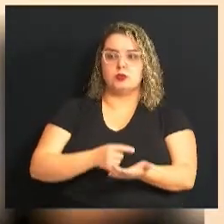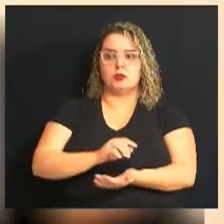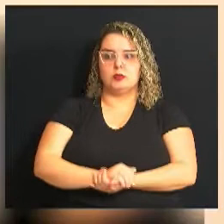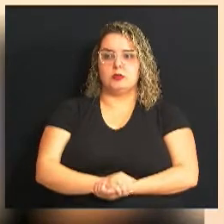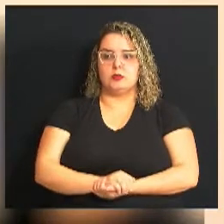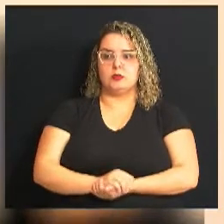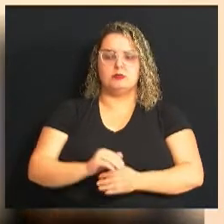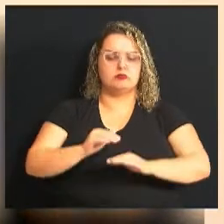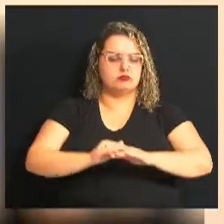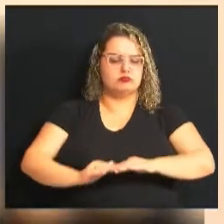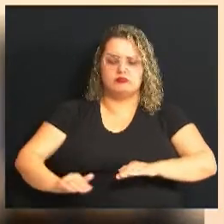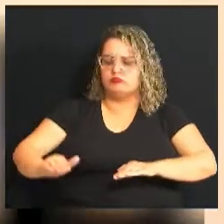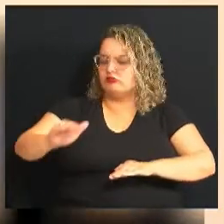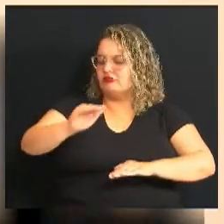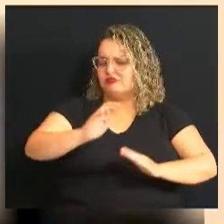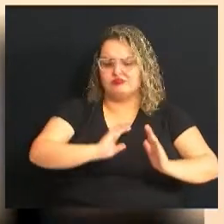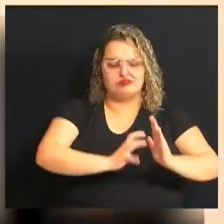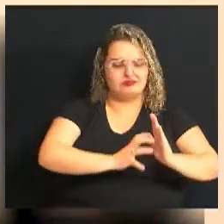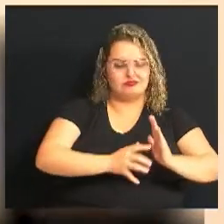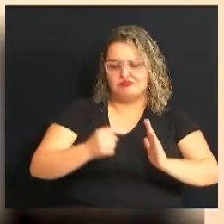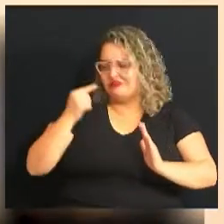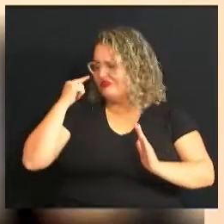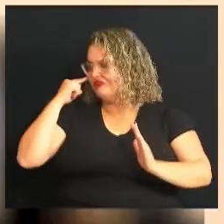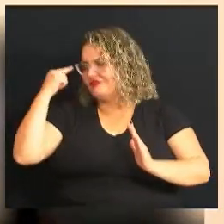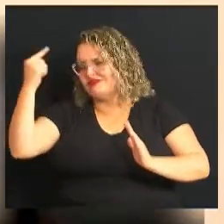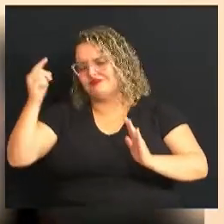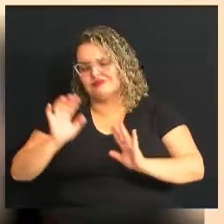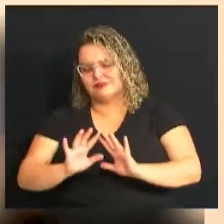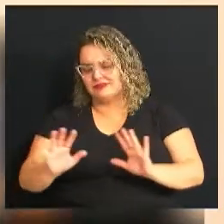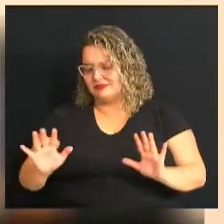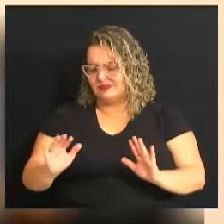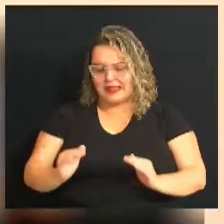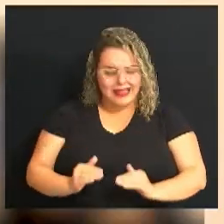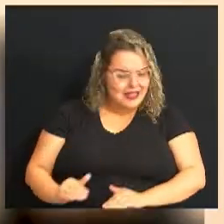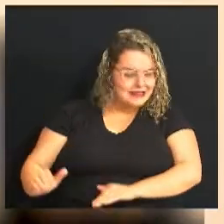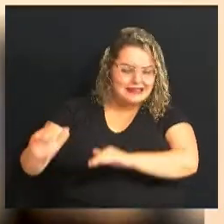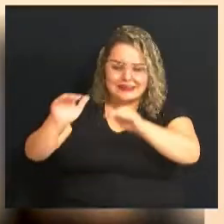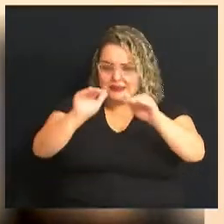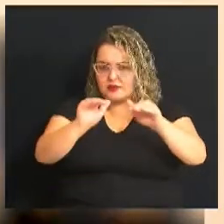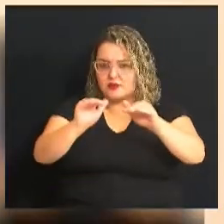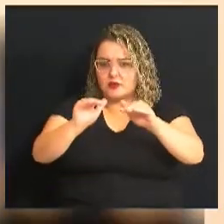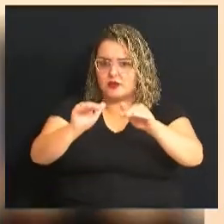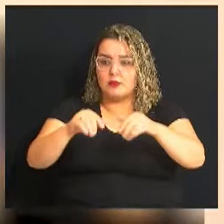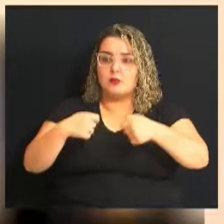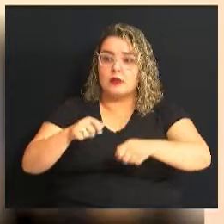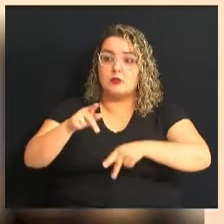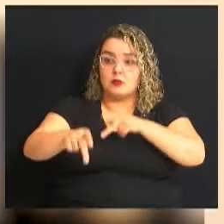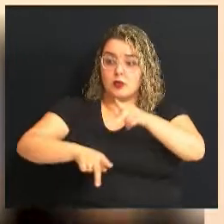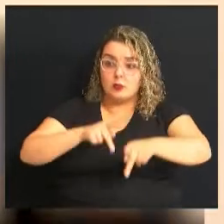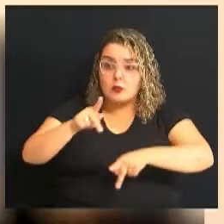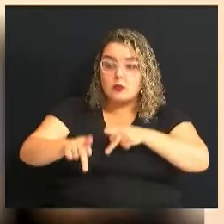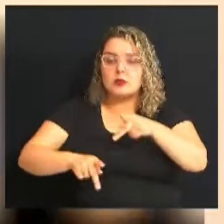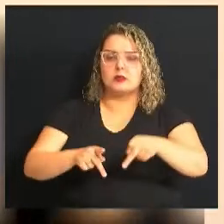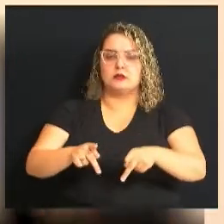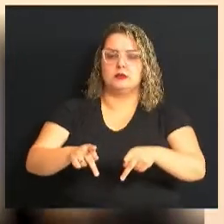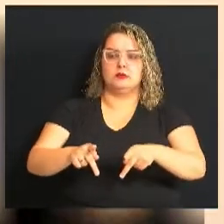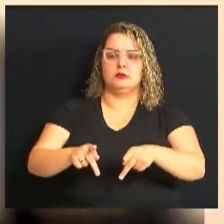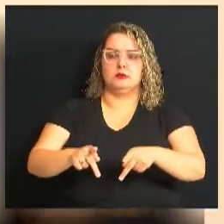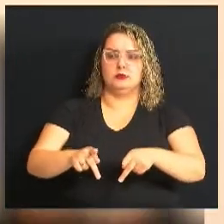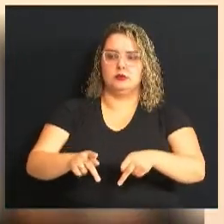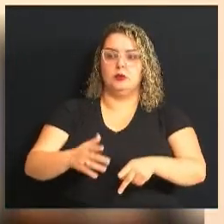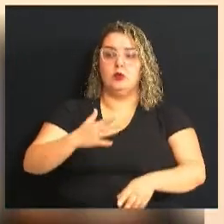acima de partidário, ideológico, tem que ser com a população. O